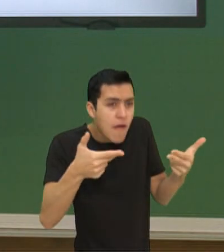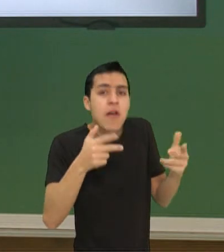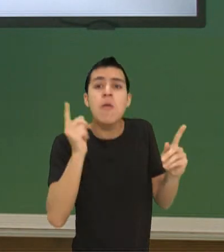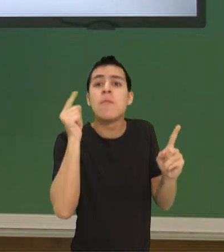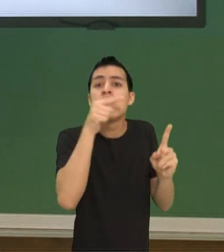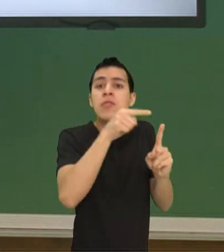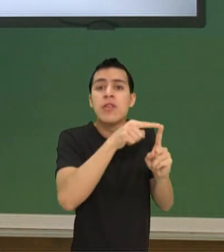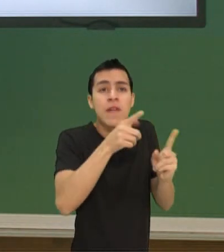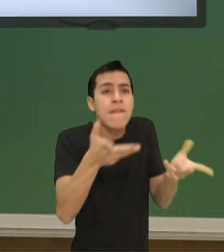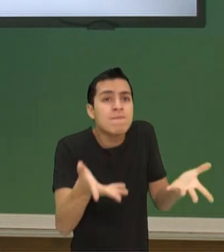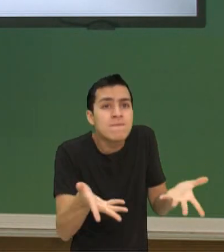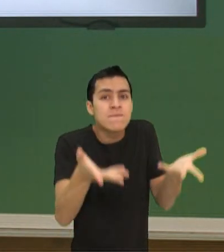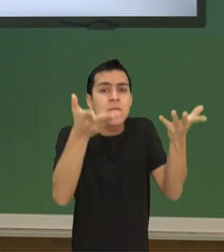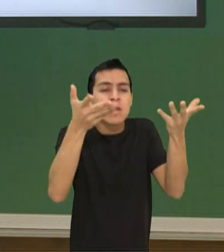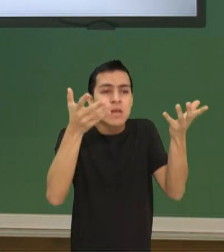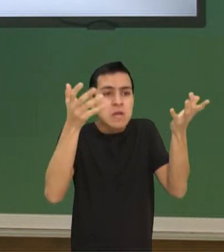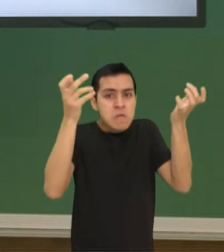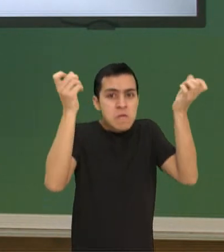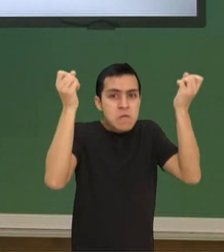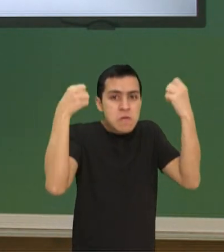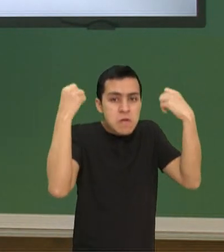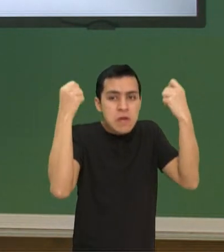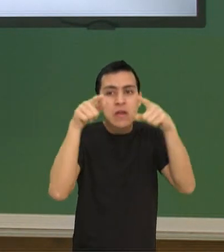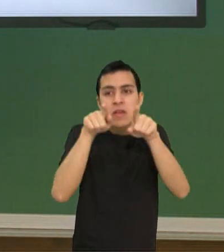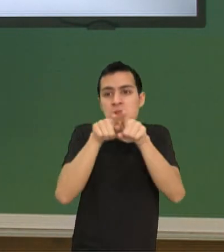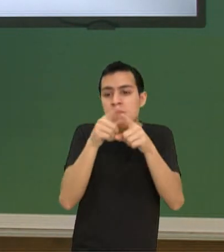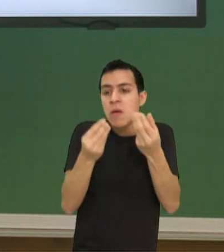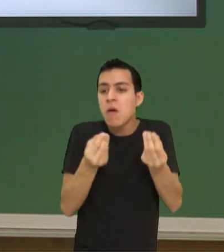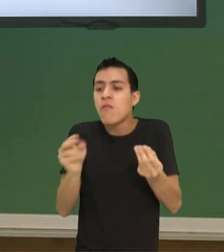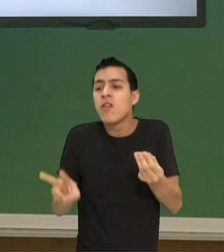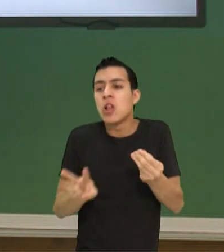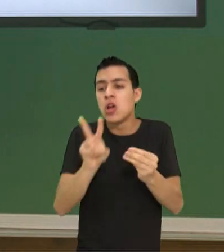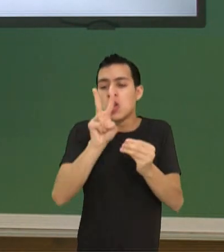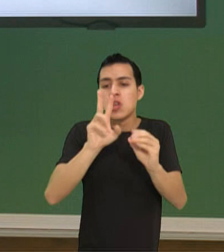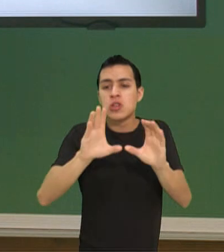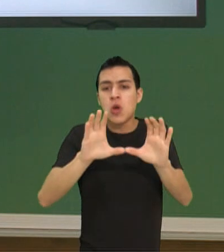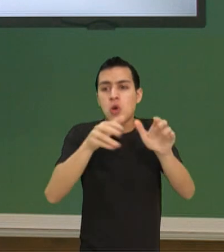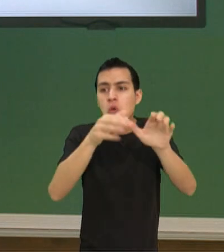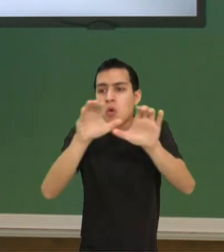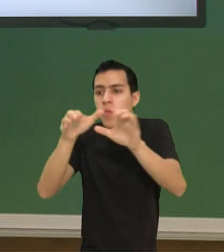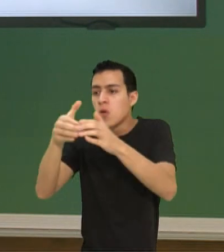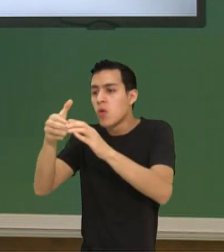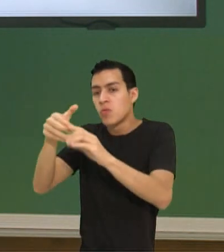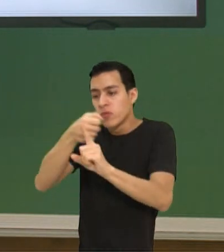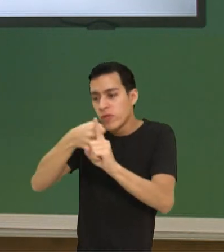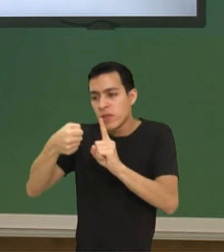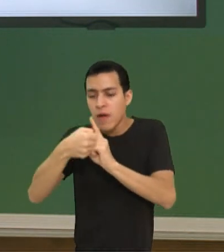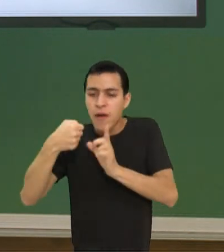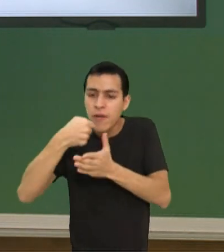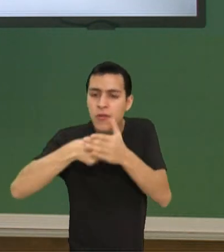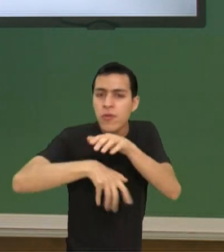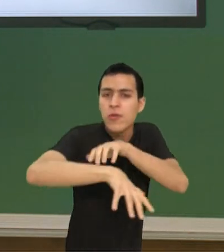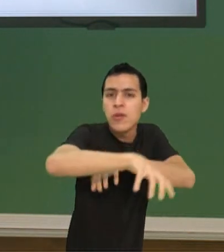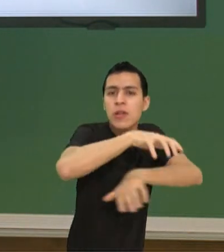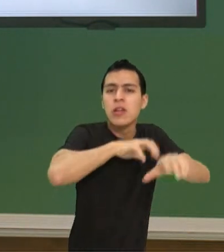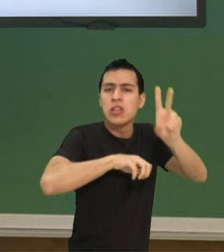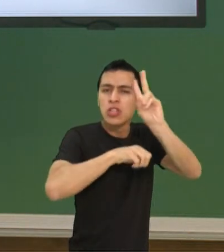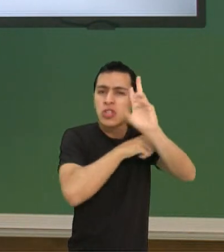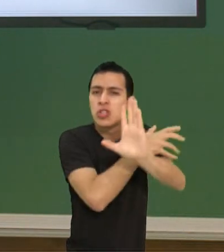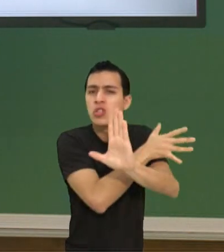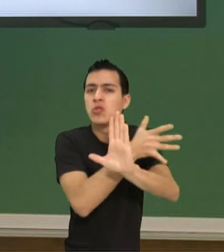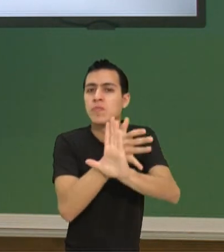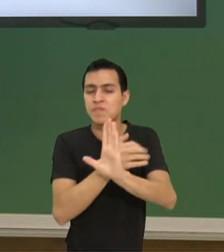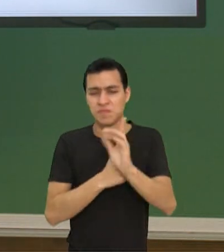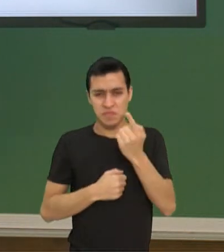a contribuição cultural dos vários estratos sociais envolvidos nos processos históricos. Será que é essa? Vamos